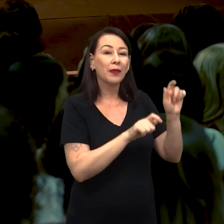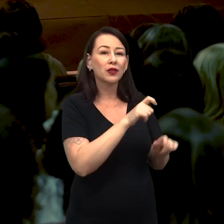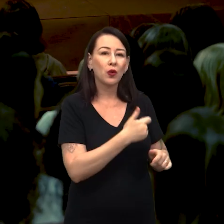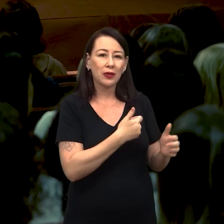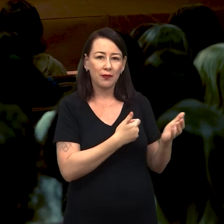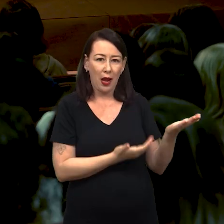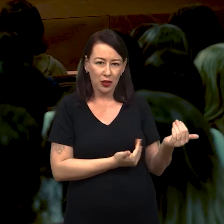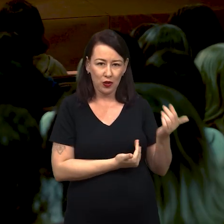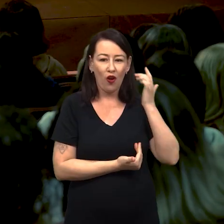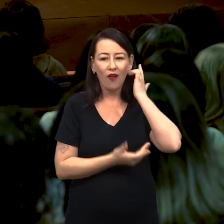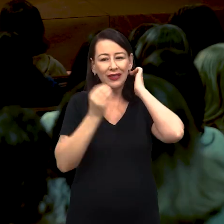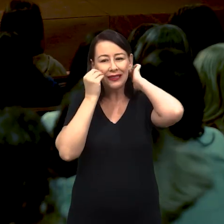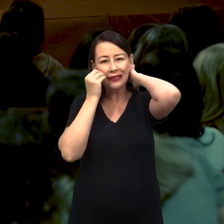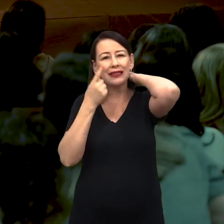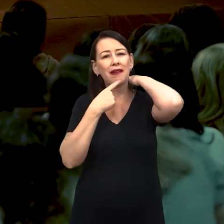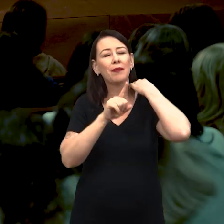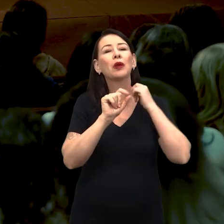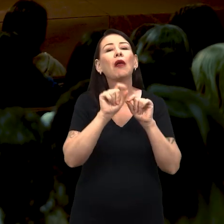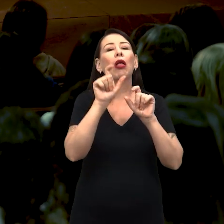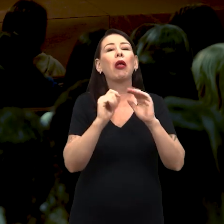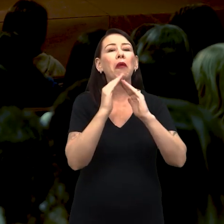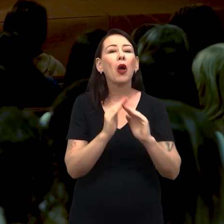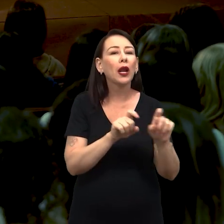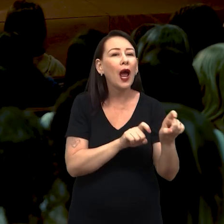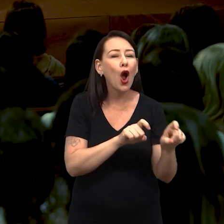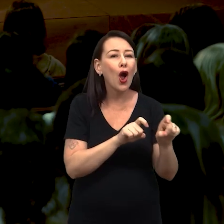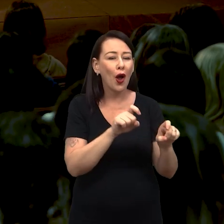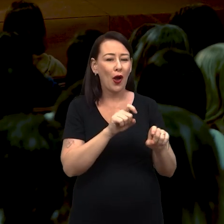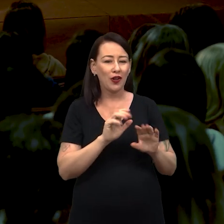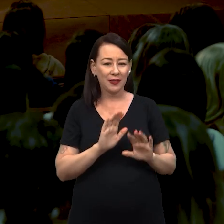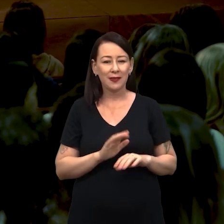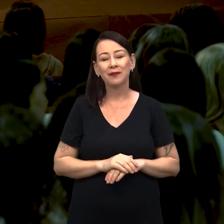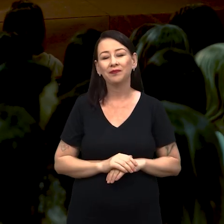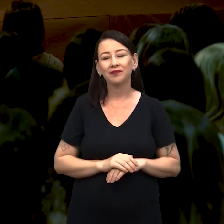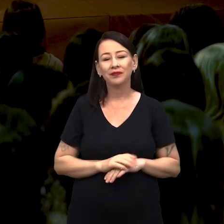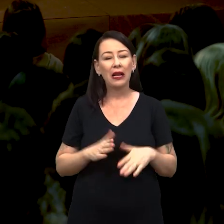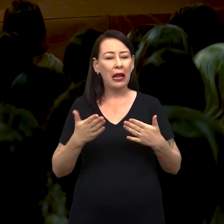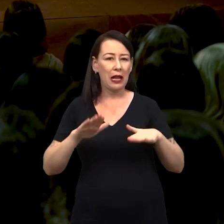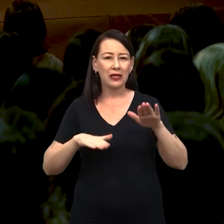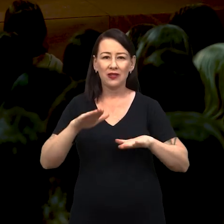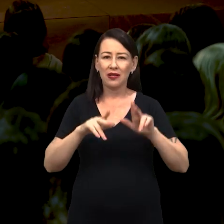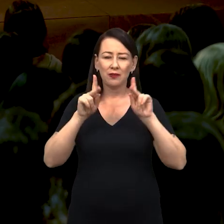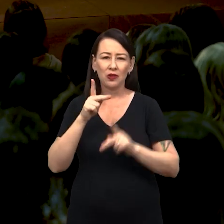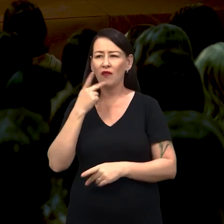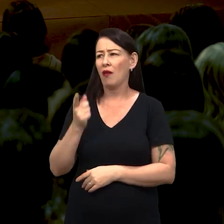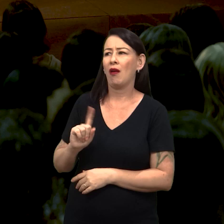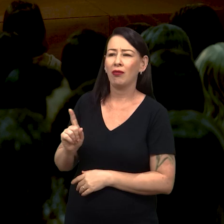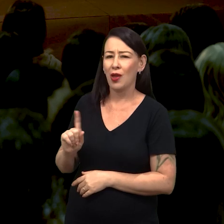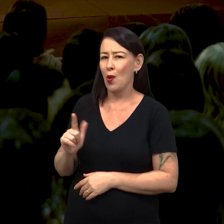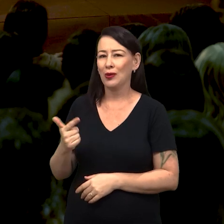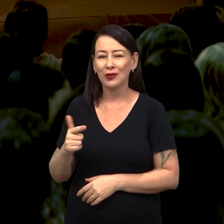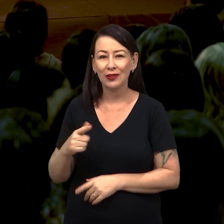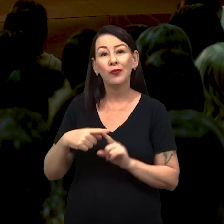pessoas mais novas, mas que tiveram essa infância na roça. e das pessoas dizerem, não